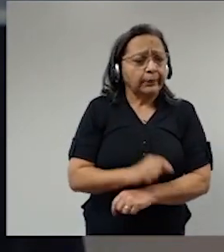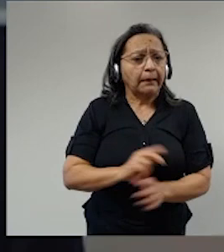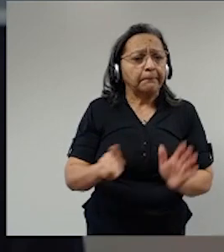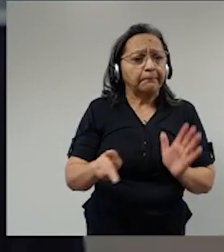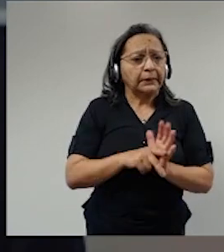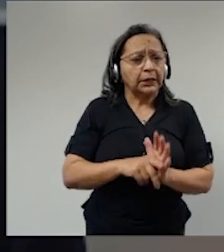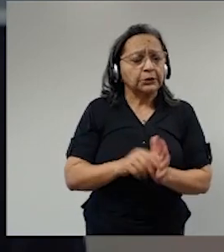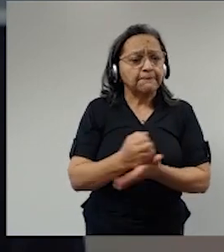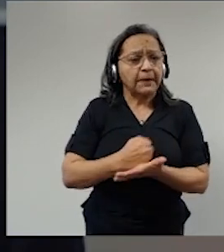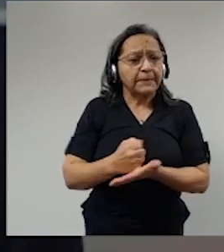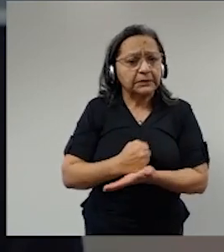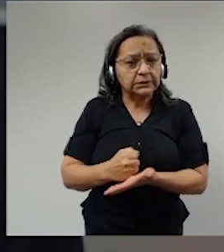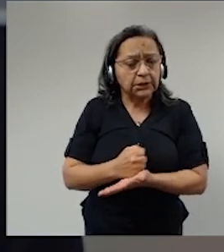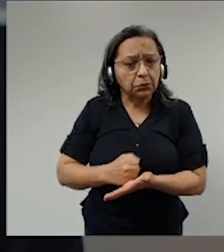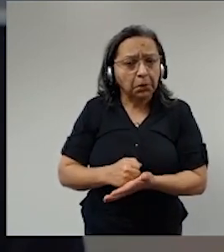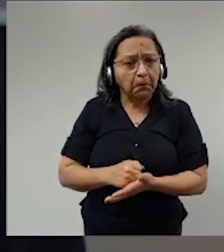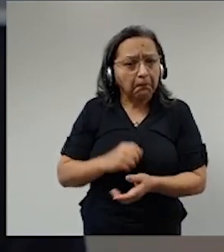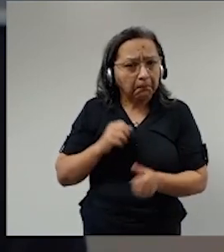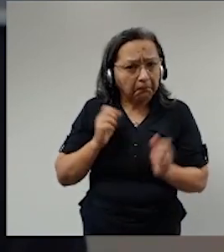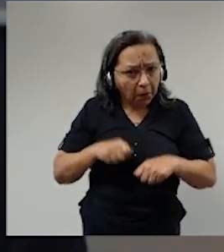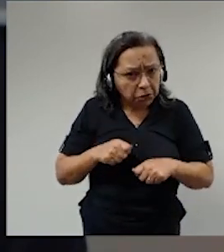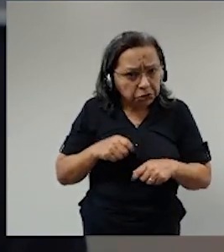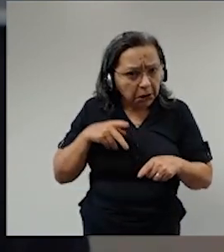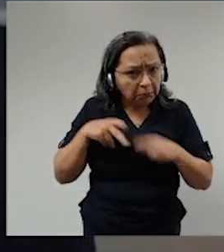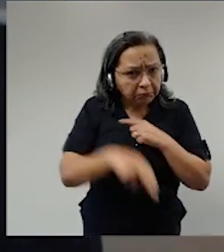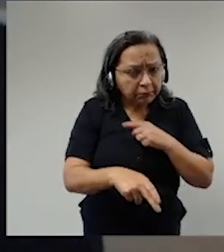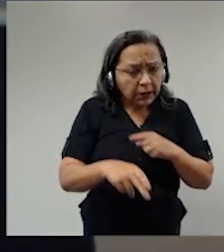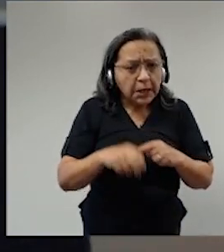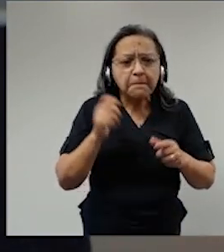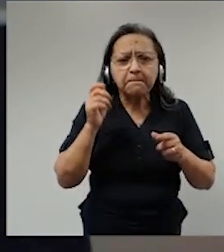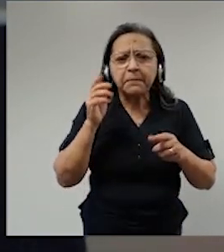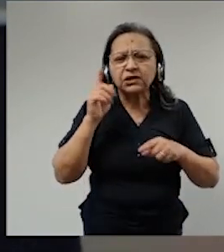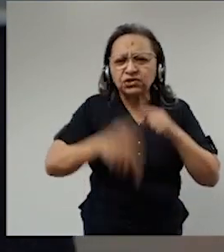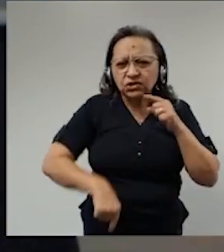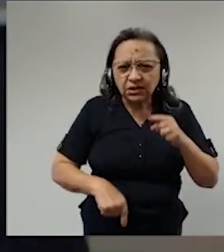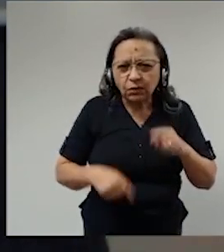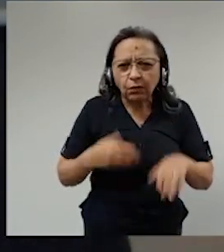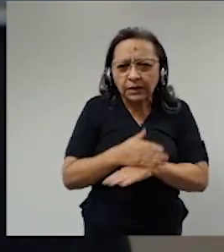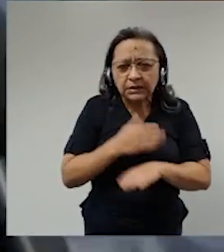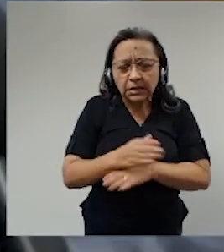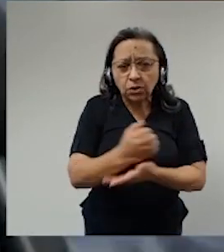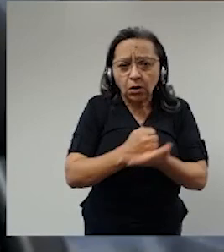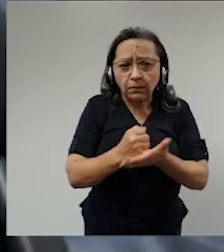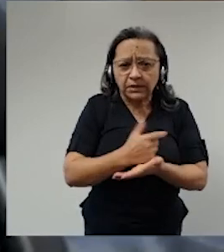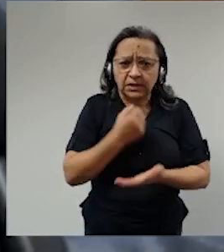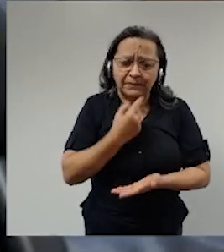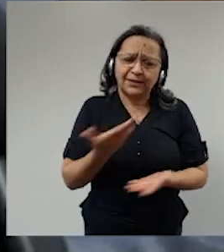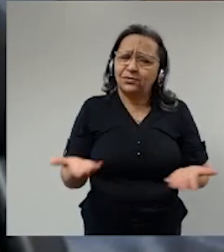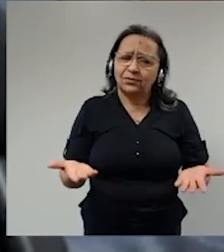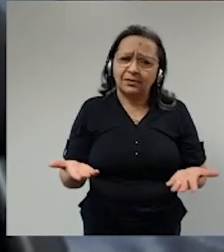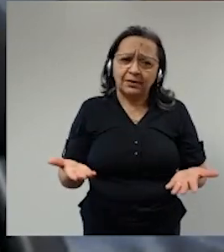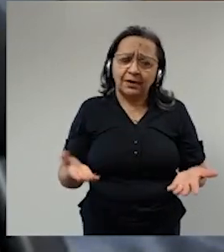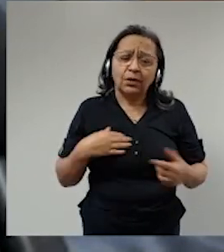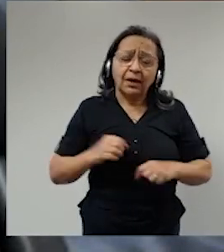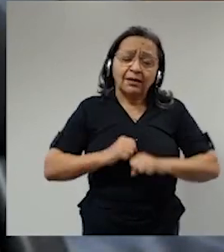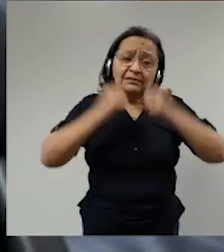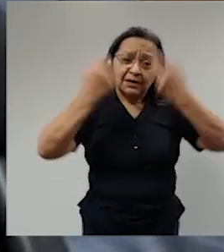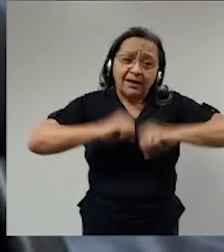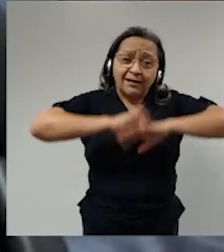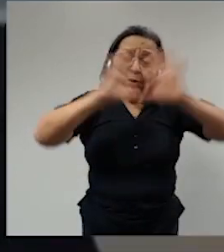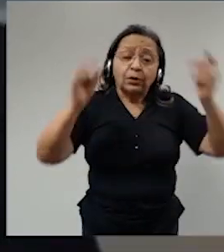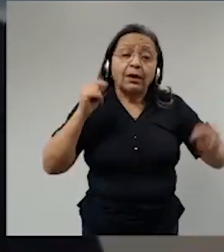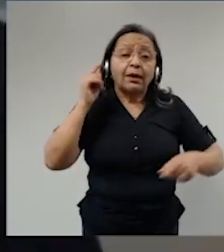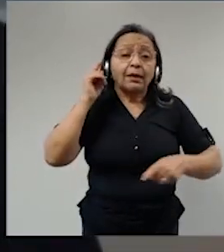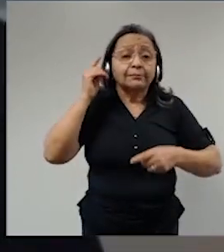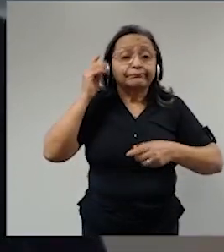alguma forma poderiam impedir o acesso aos medicamentos. Gostaria de deixar claro que o que impede acesso a medicamentos